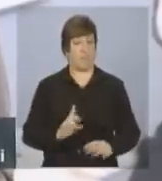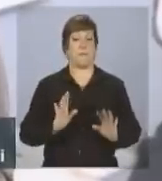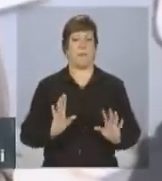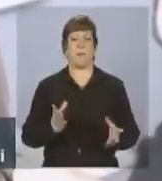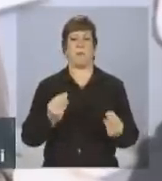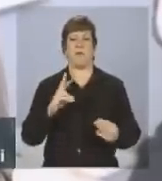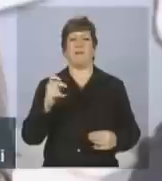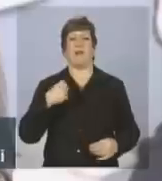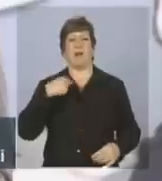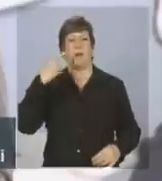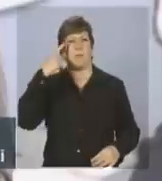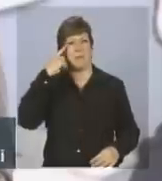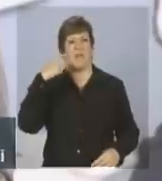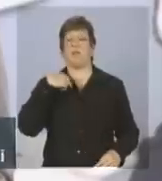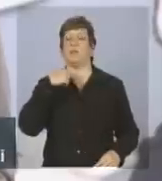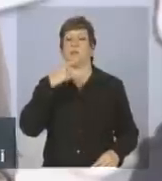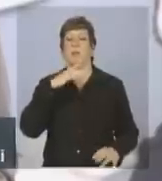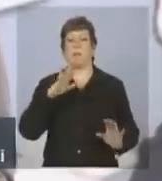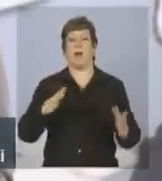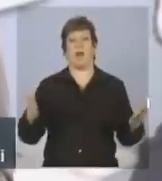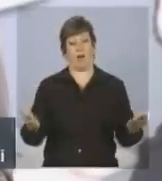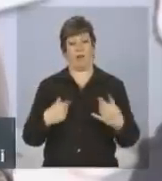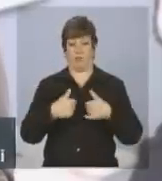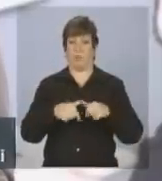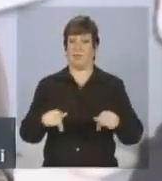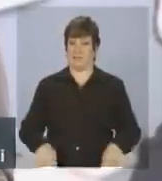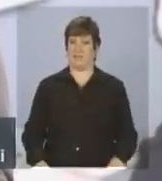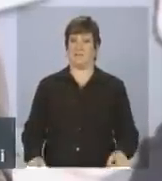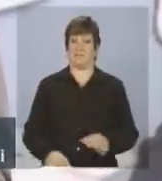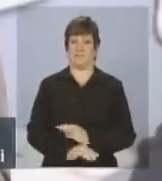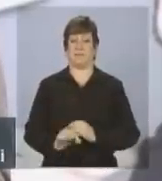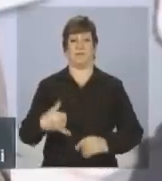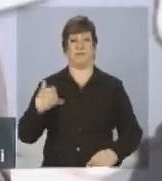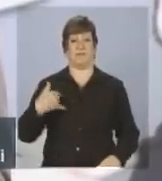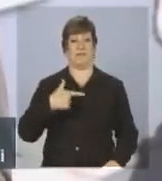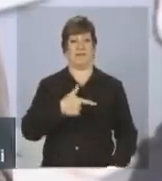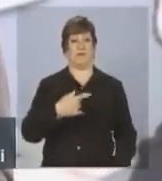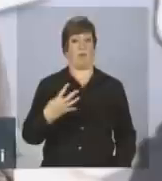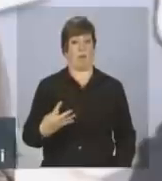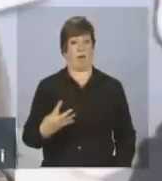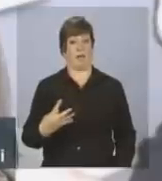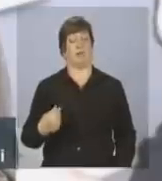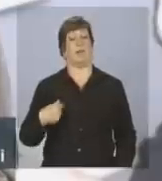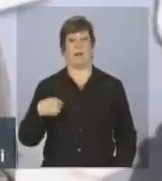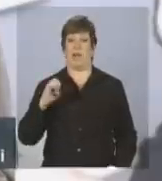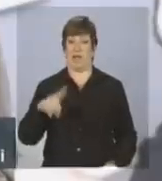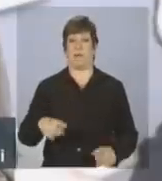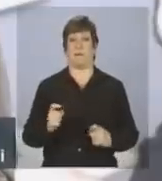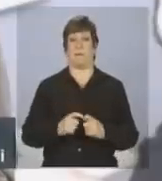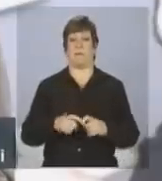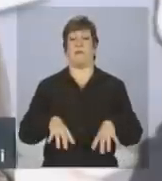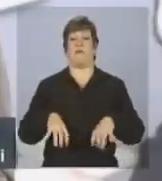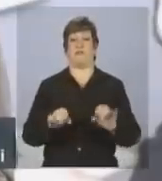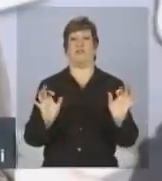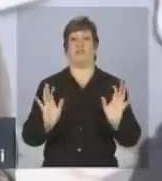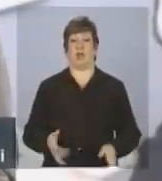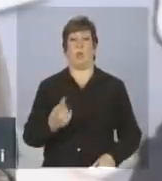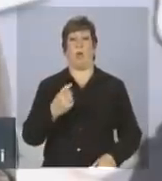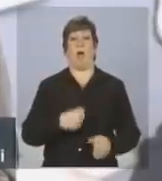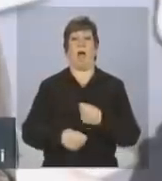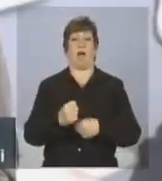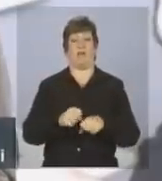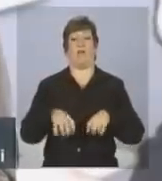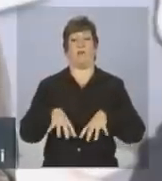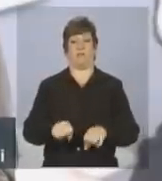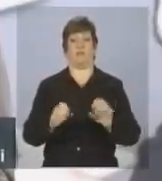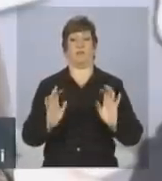achei que não conseguiria, mas hoje eu estou aqui. Aos 24 anos, sou médica, formada há um ano.